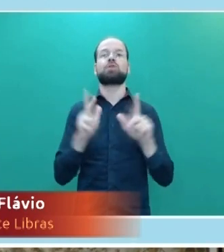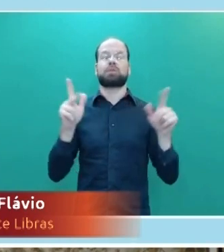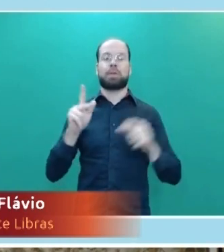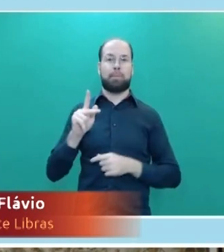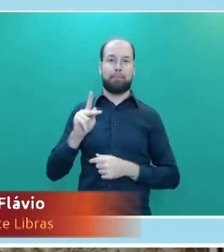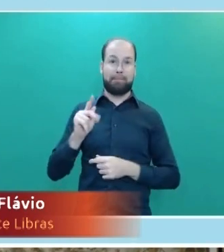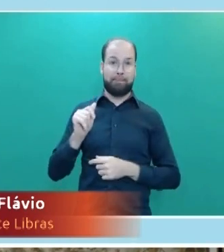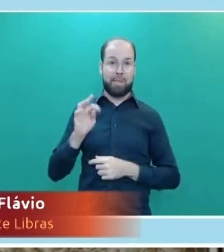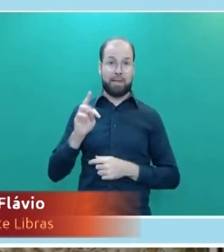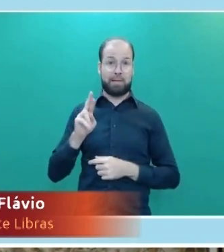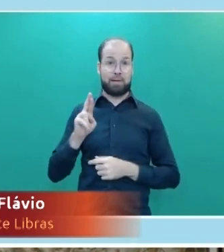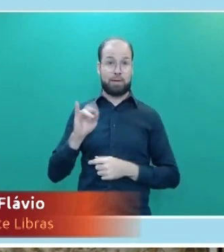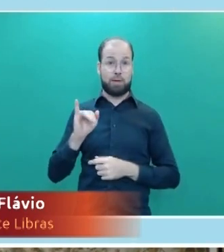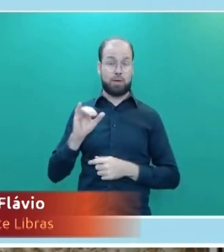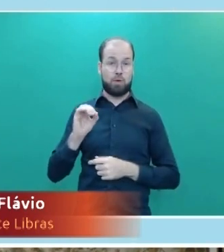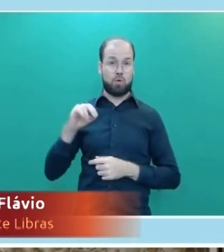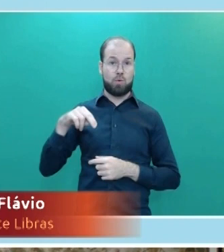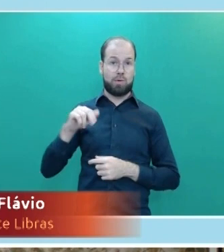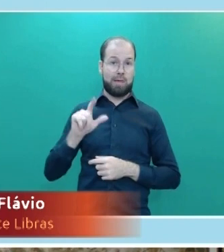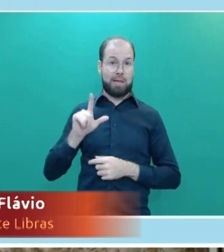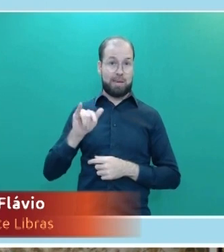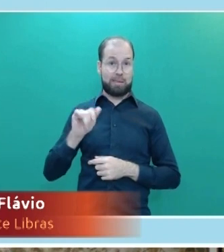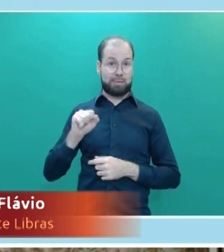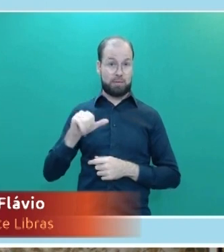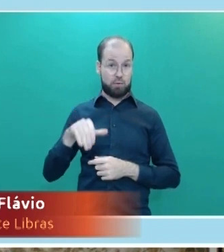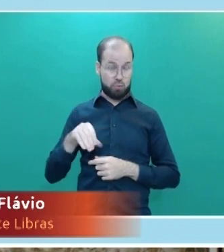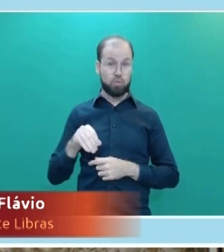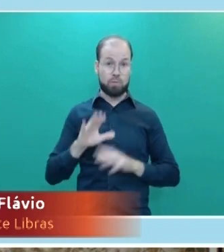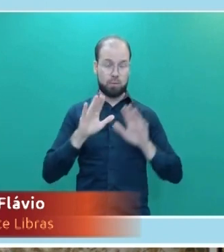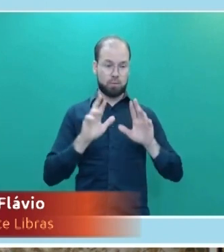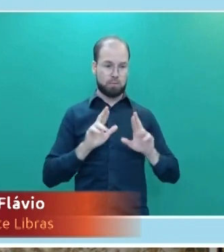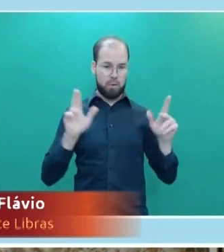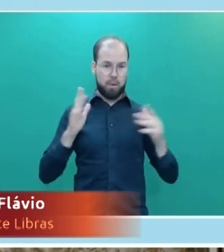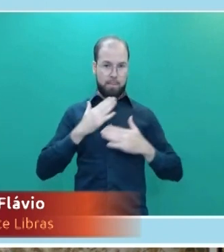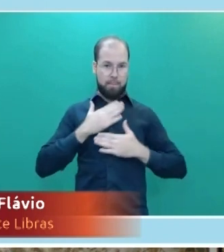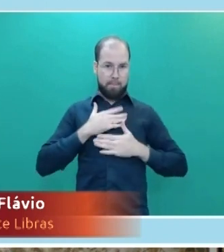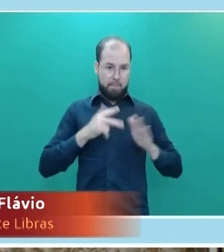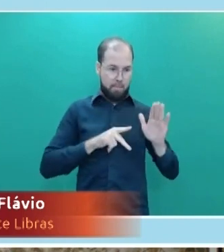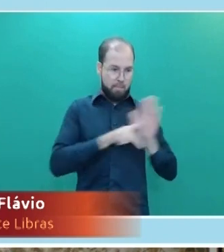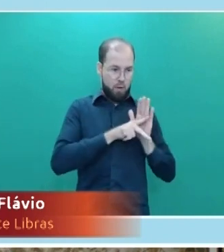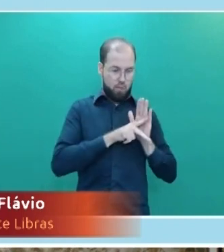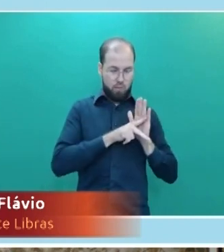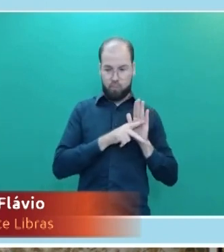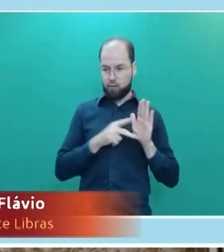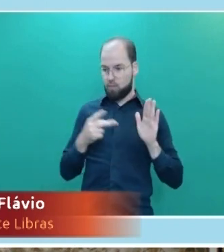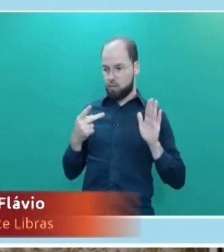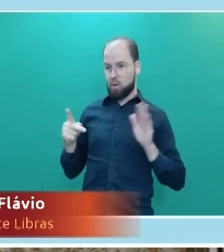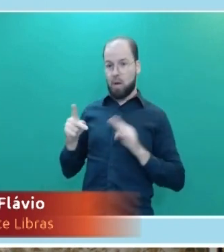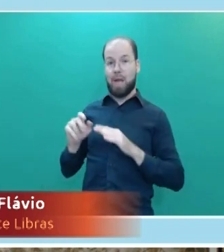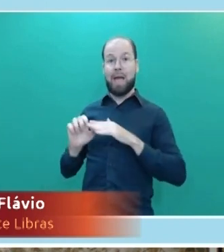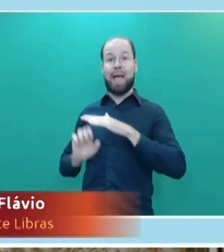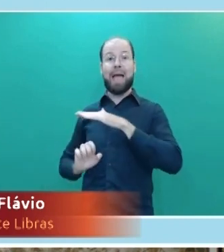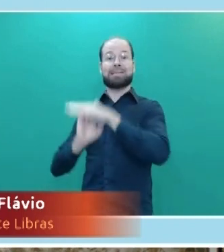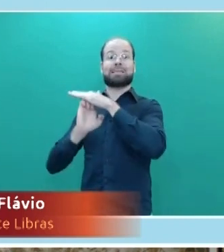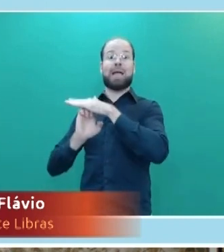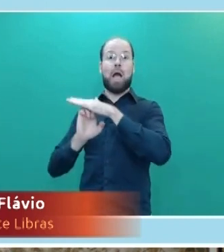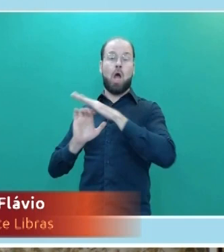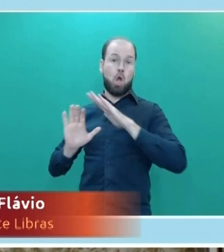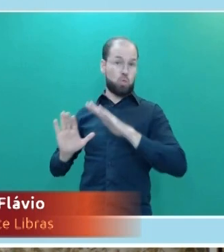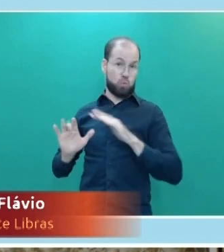que é meu e o que é do Estado, certo? Então, o poder da violência, ele